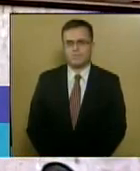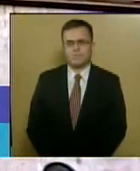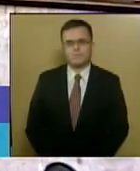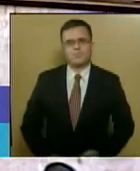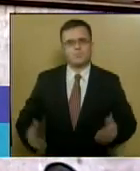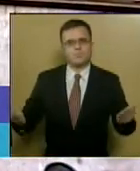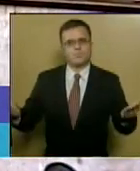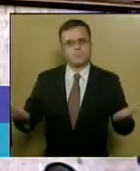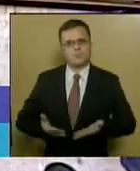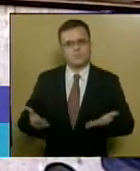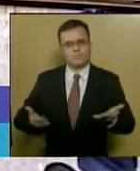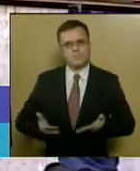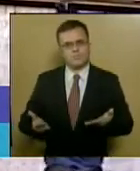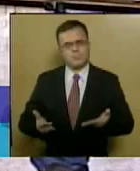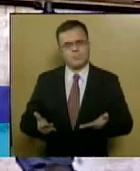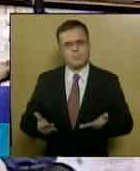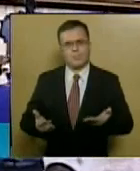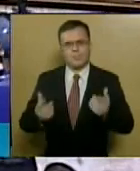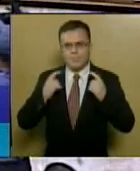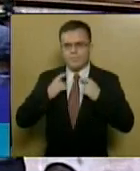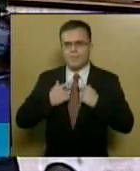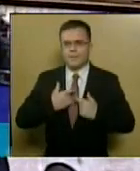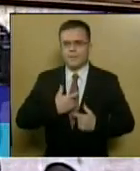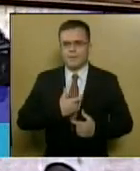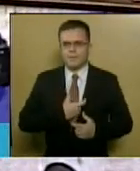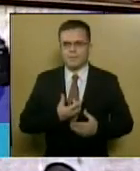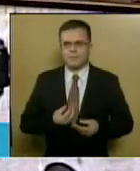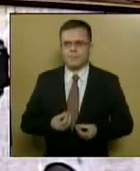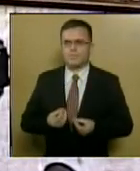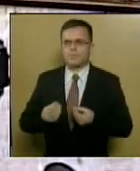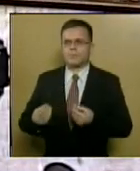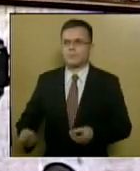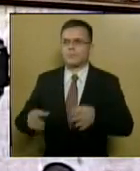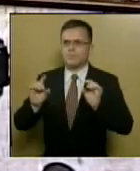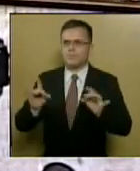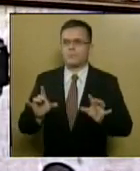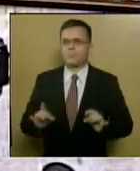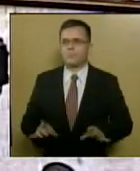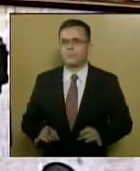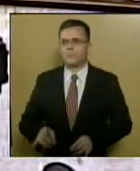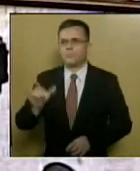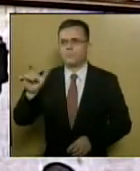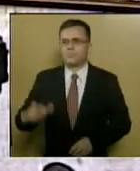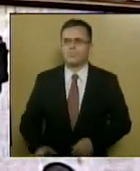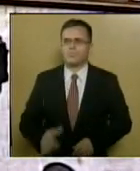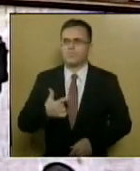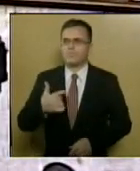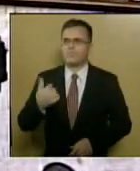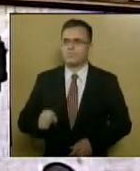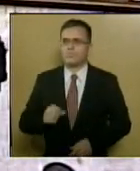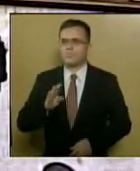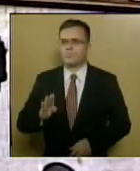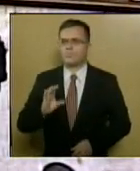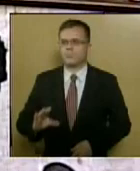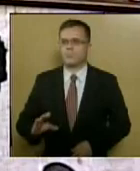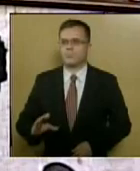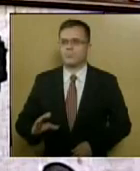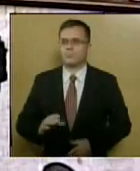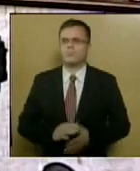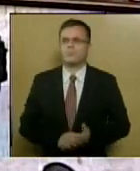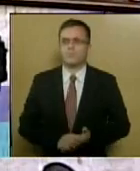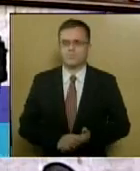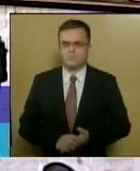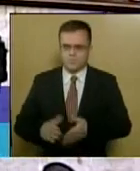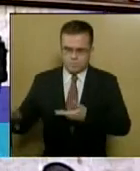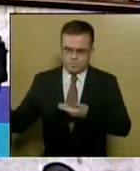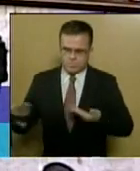Neste momento, faremos a entrega da Medalha da Ordem de Mérito do Parlamentar ao comandante do 28º Batalhão de Caçadores.